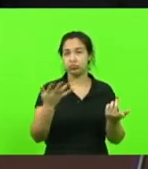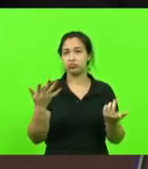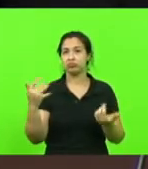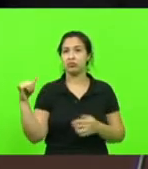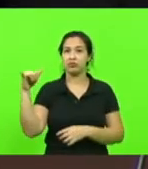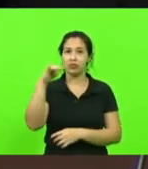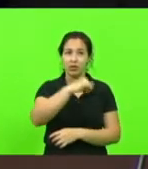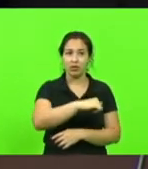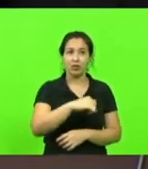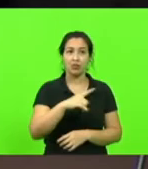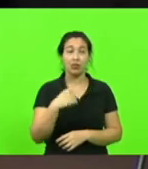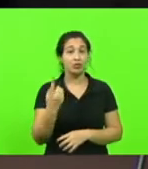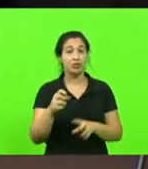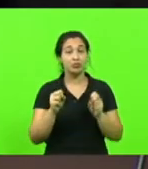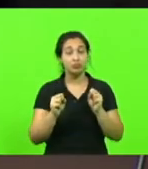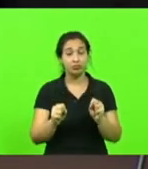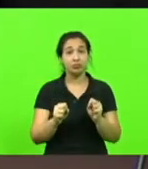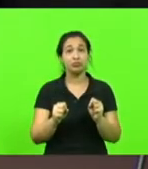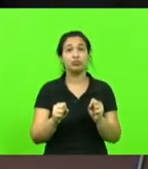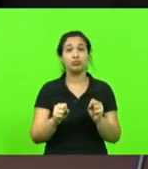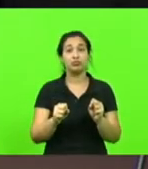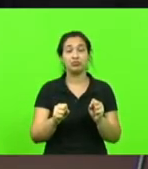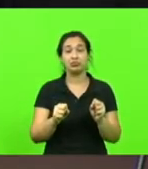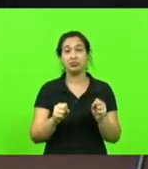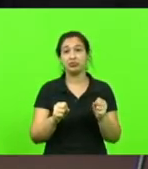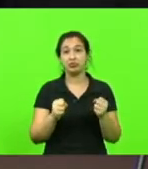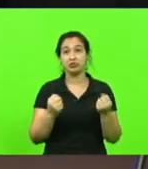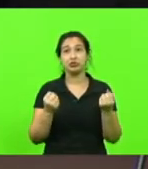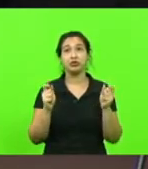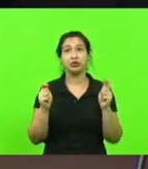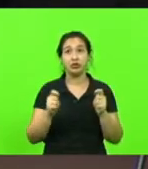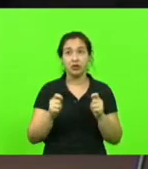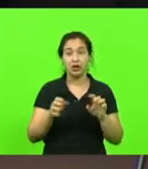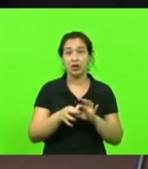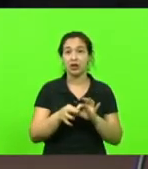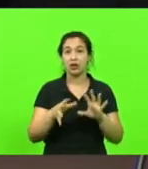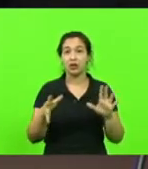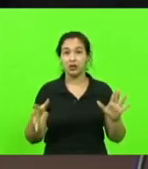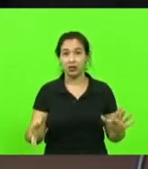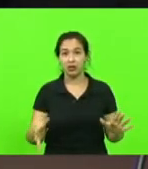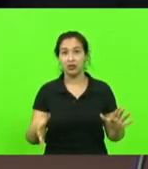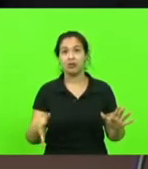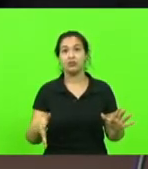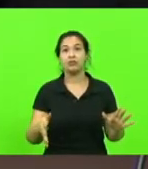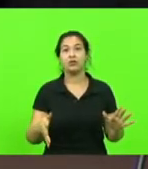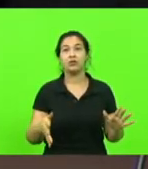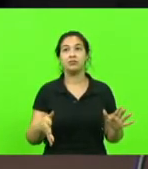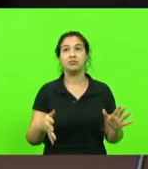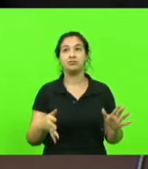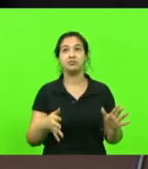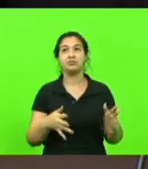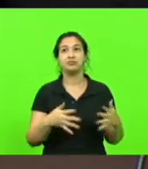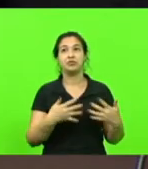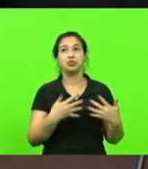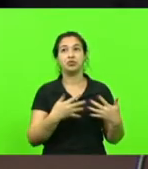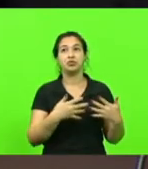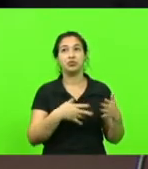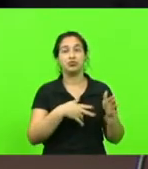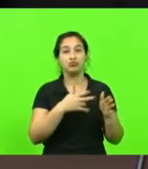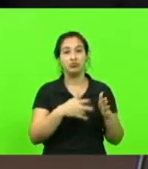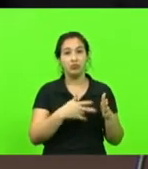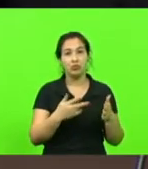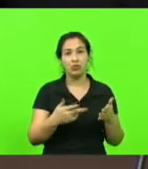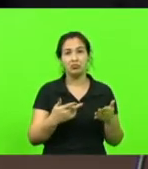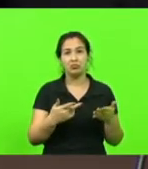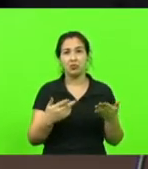estar colocando também essa possibilidade nos ônibus. Não é só uma questão de levar para